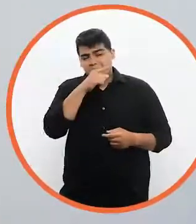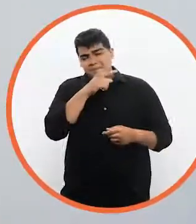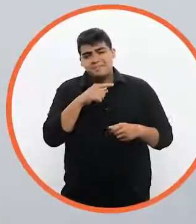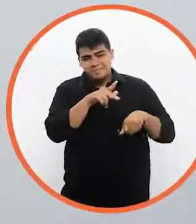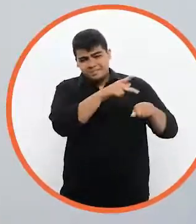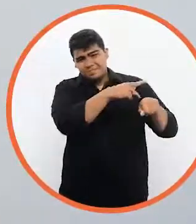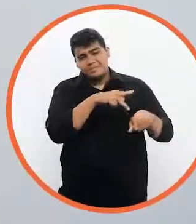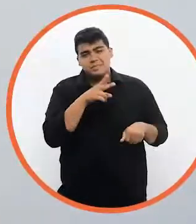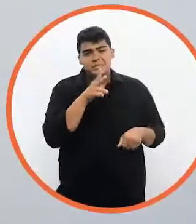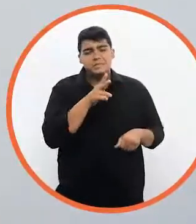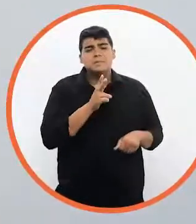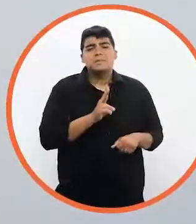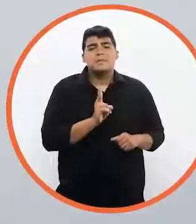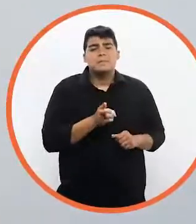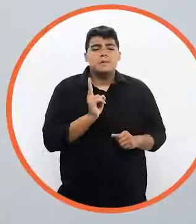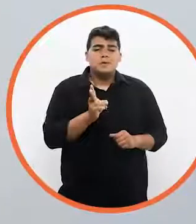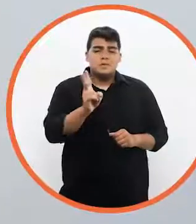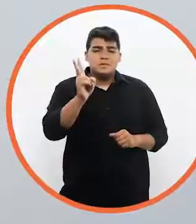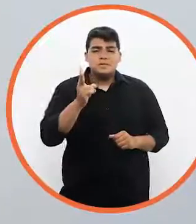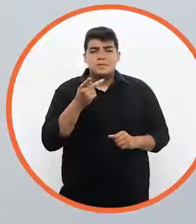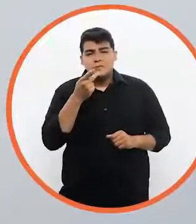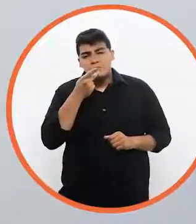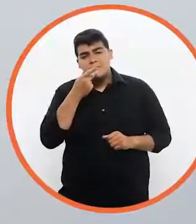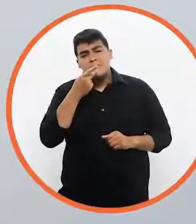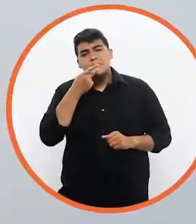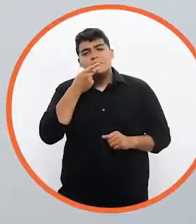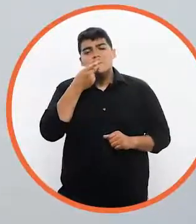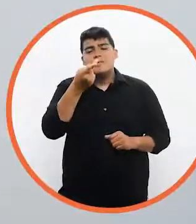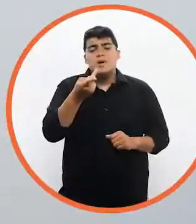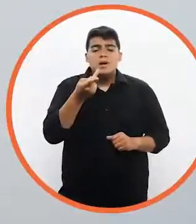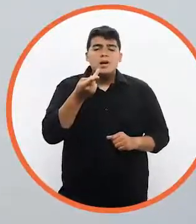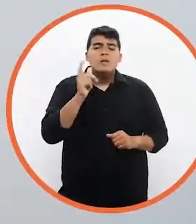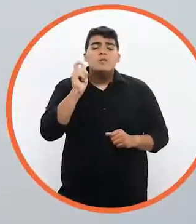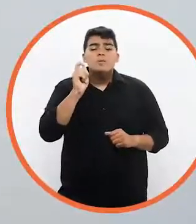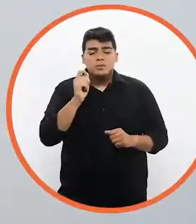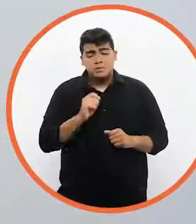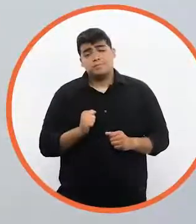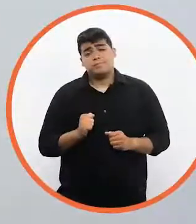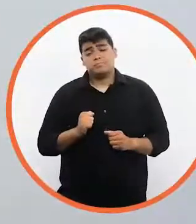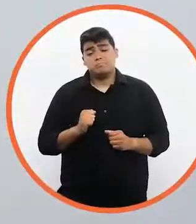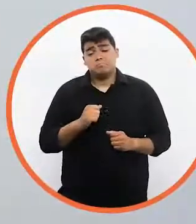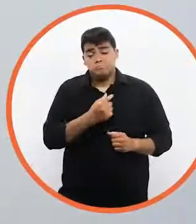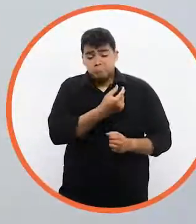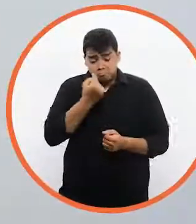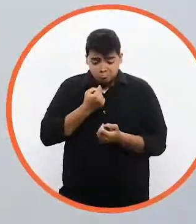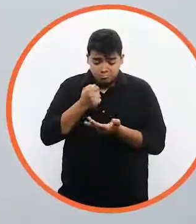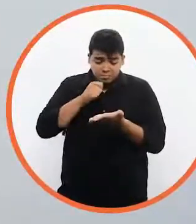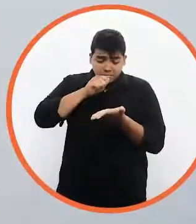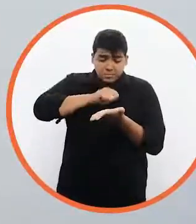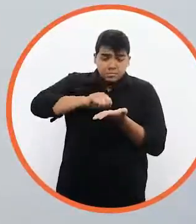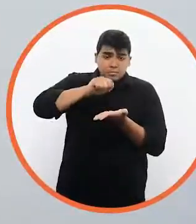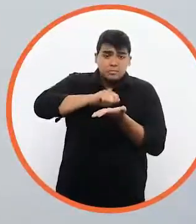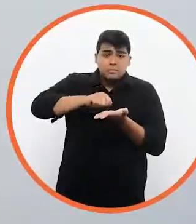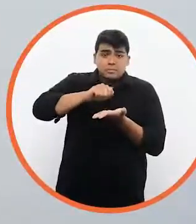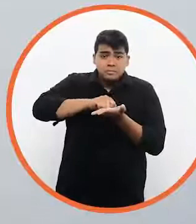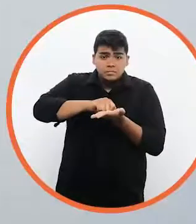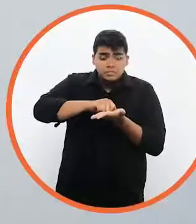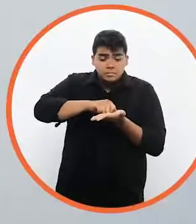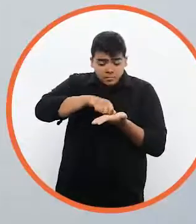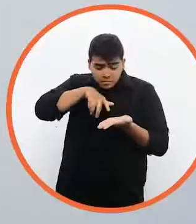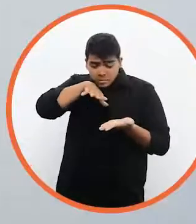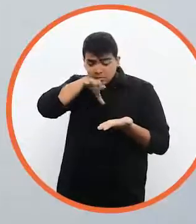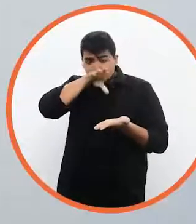assim: nosotros escribimos de la misma forma que nosotros hablamos. Ou seja, se escreve da forma que